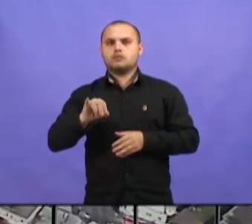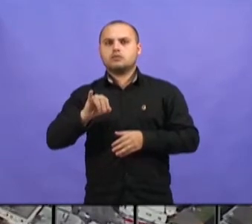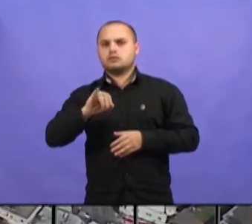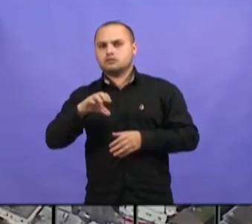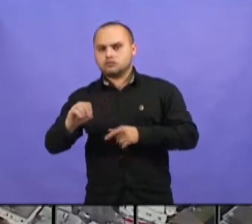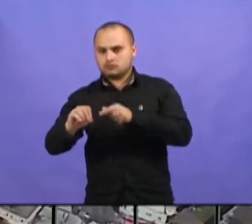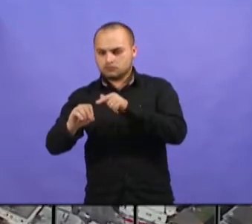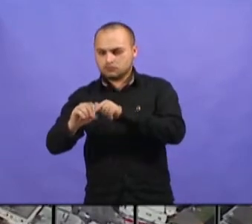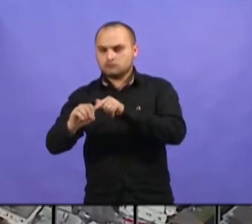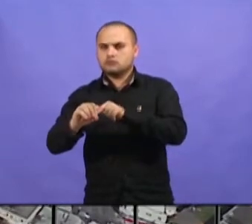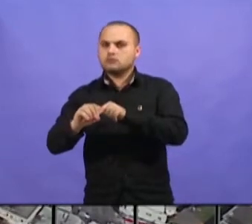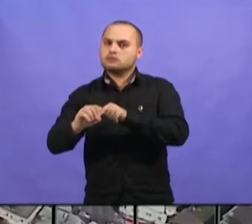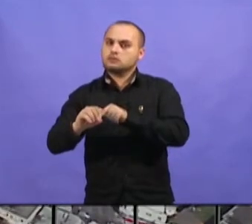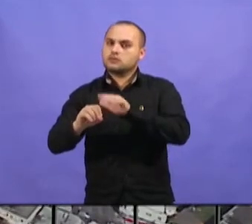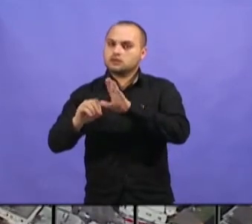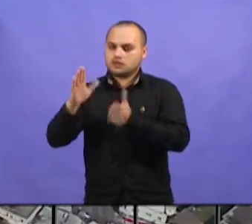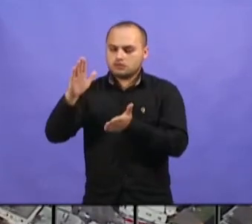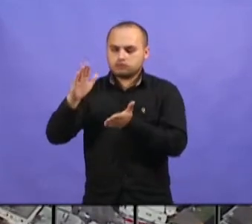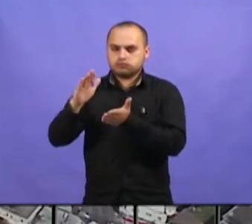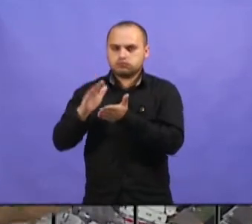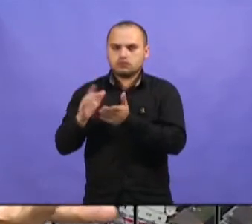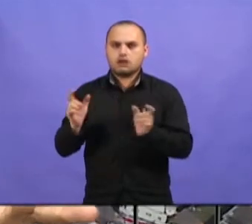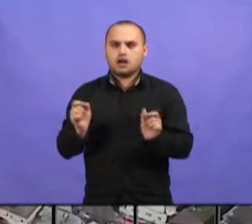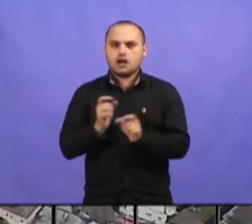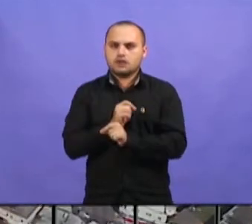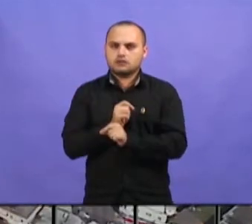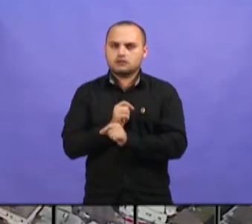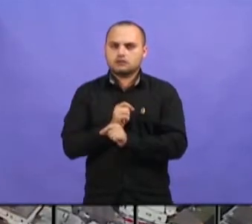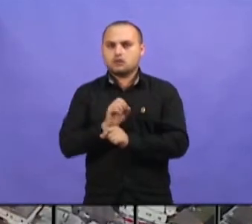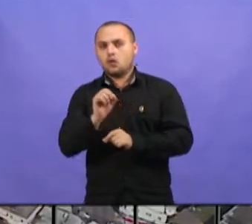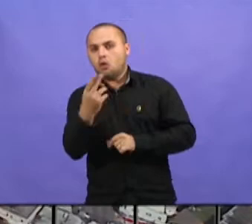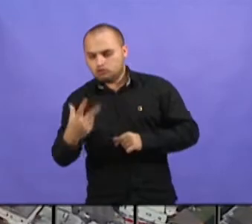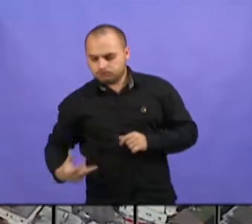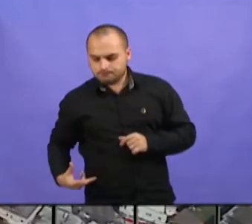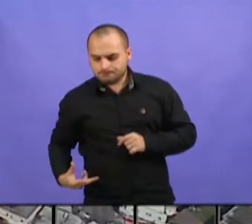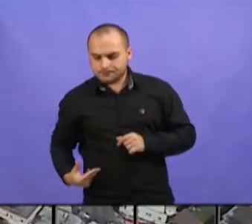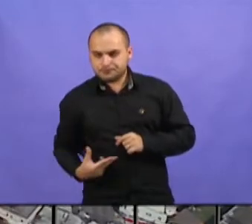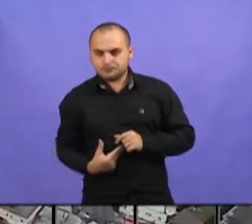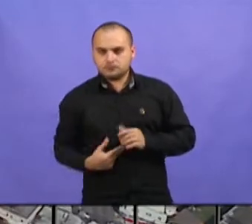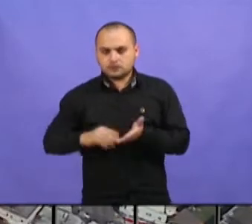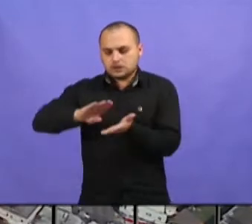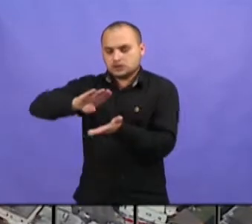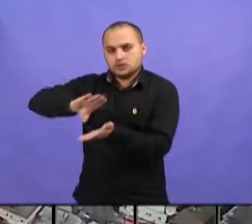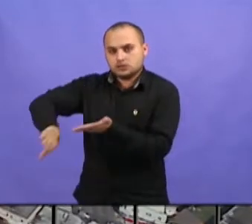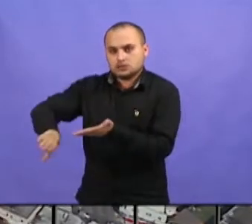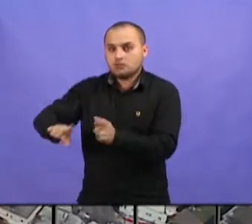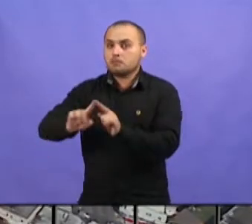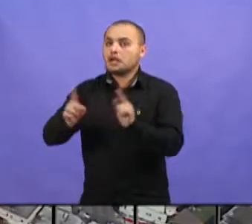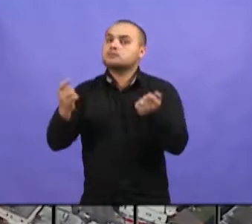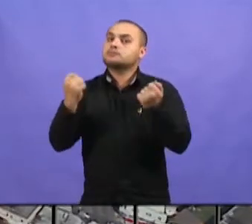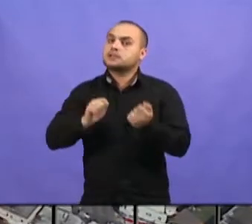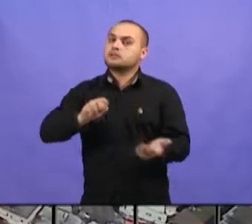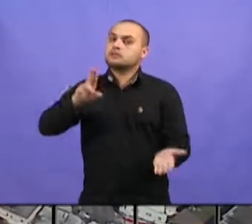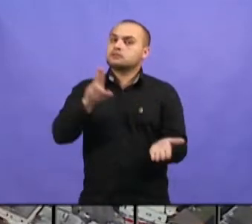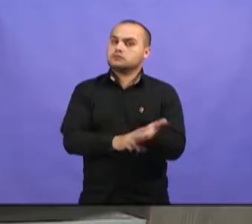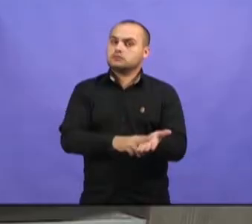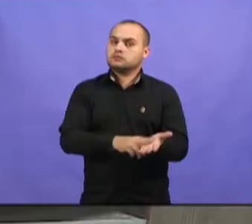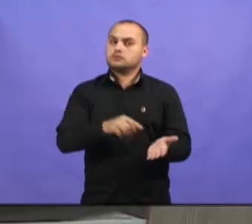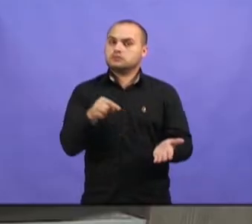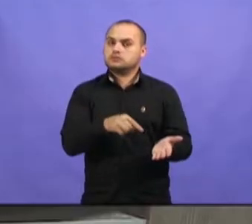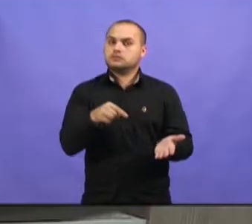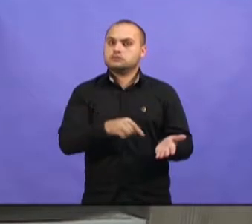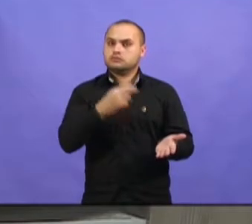possível tratamento futuro ou retirada cirúrgica, né? Mas a gente precisa assumir esse contexto,